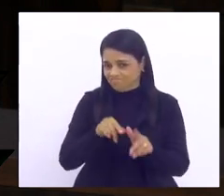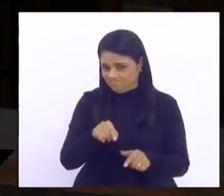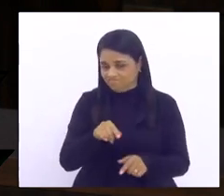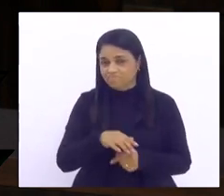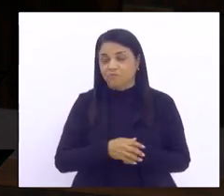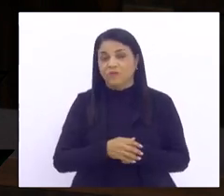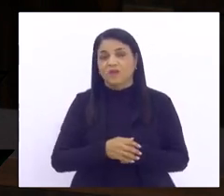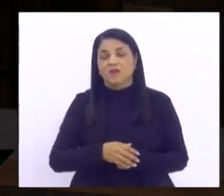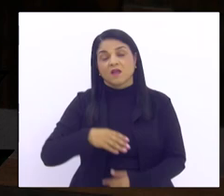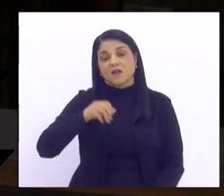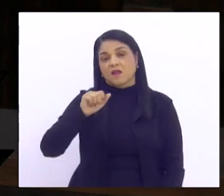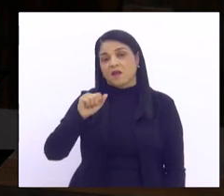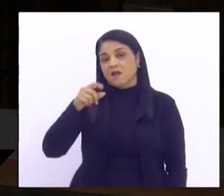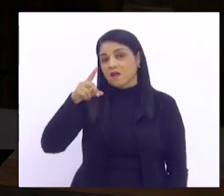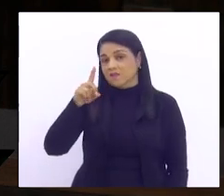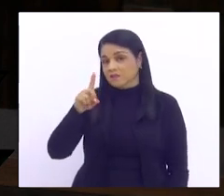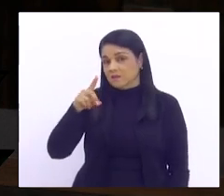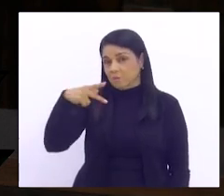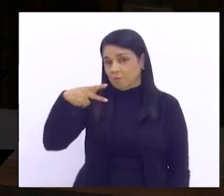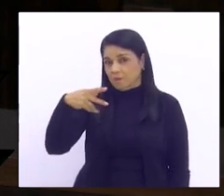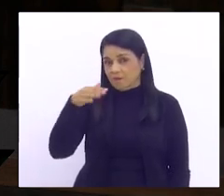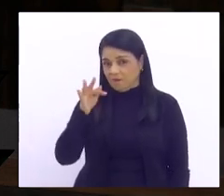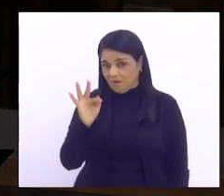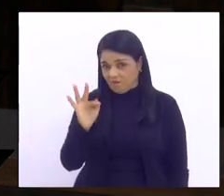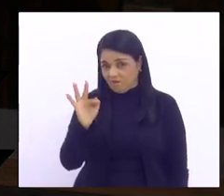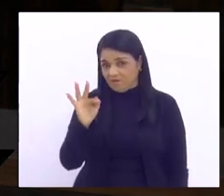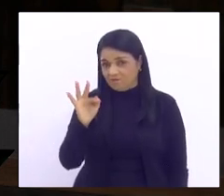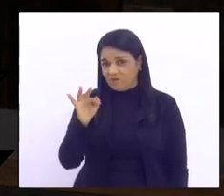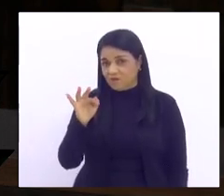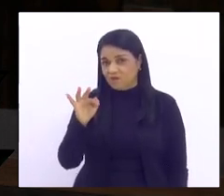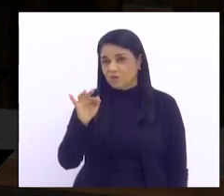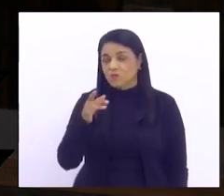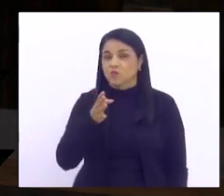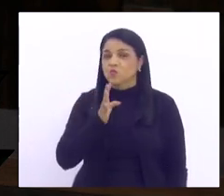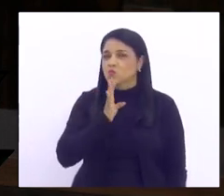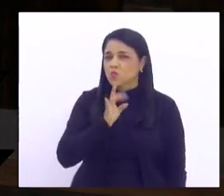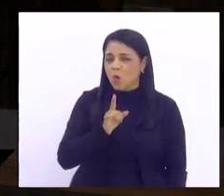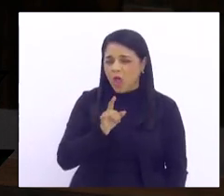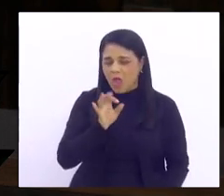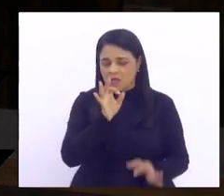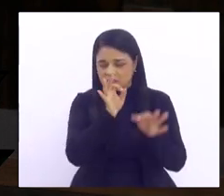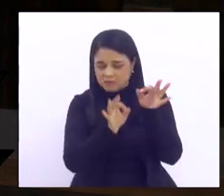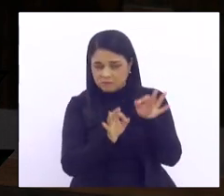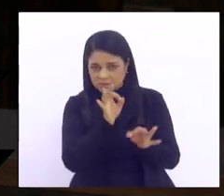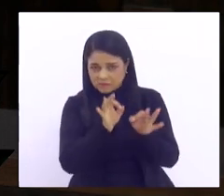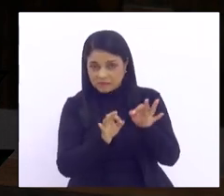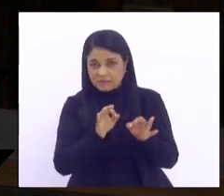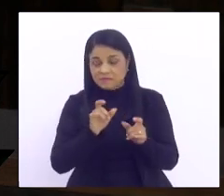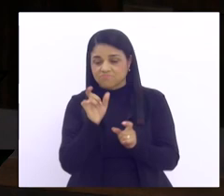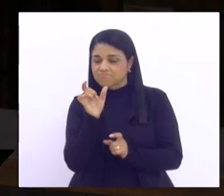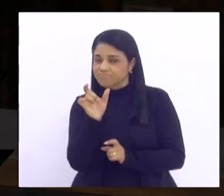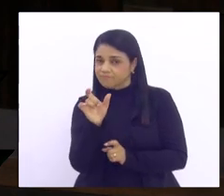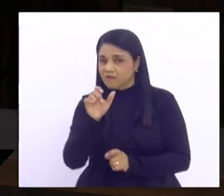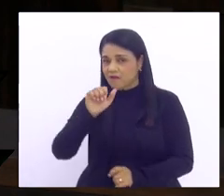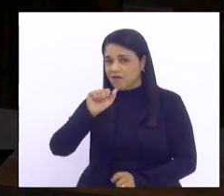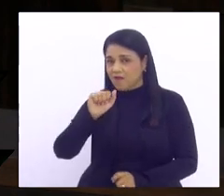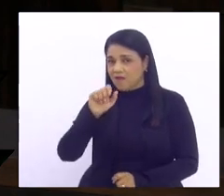Uma ADPF, né, para quem não é do meio jurídico, essa sigla pode ser um tanto